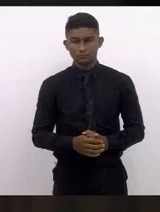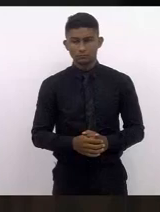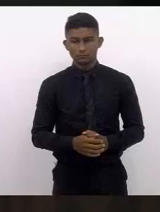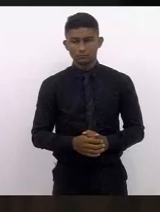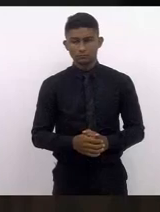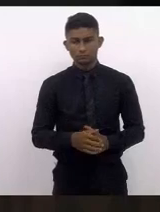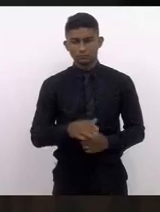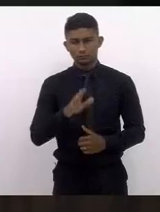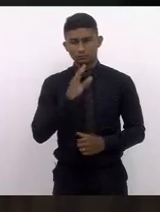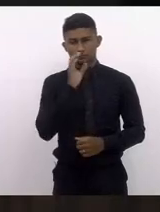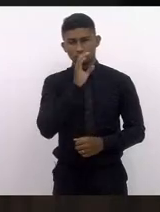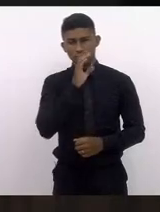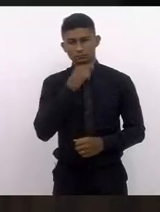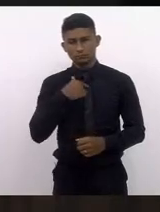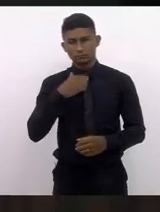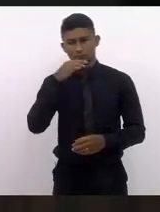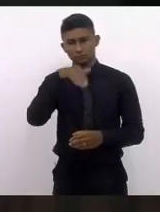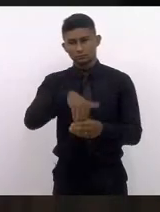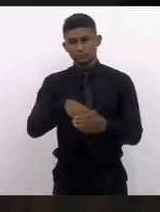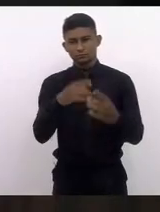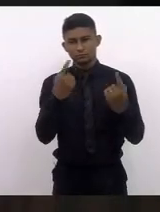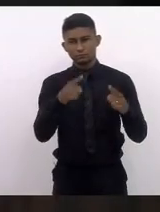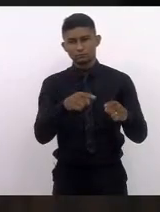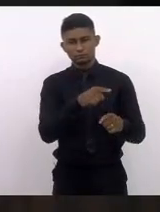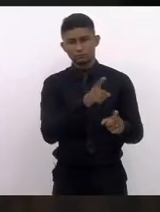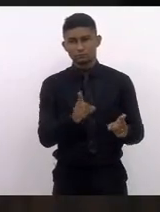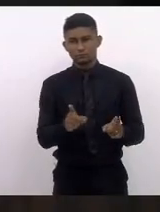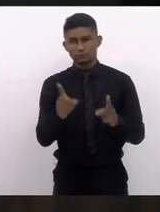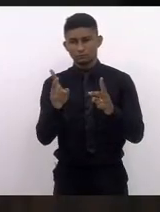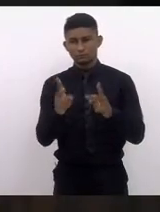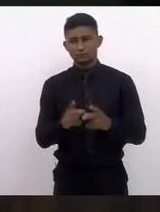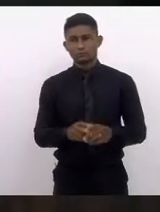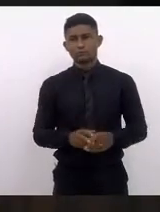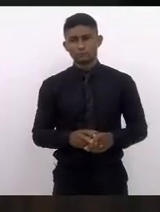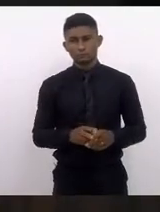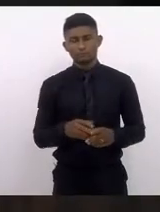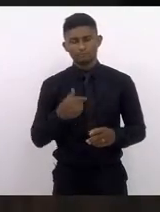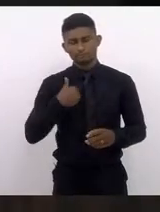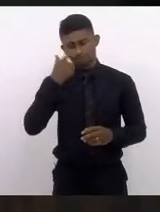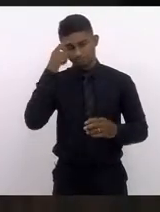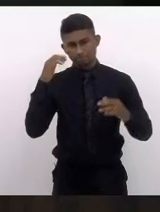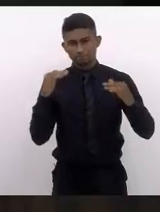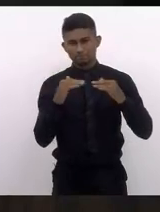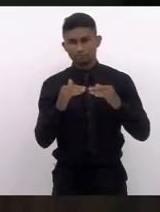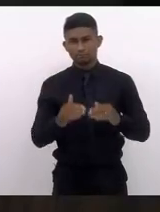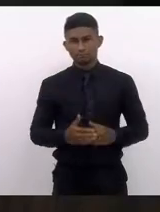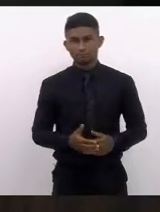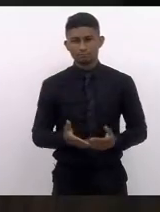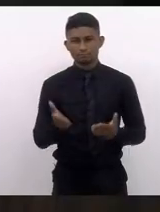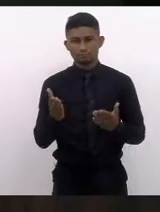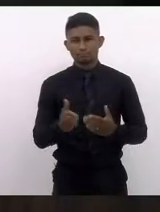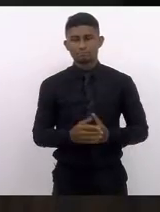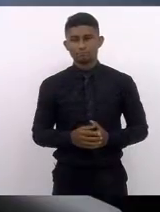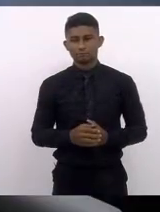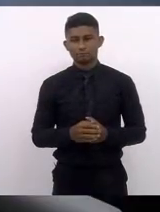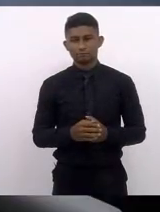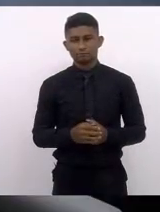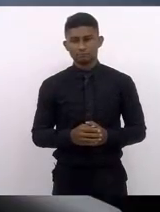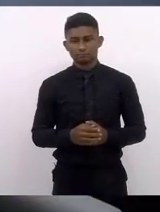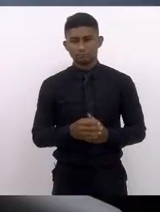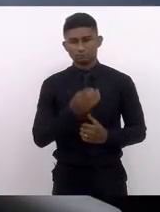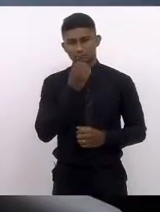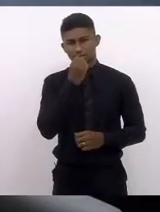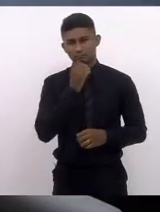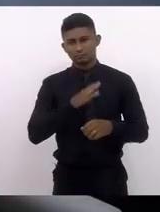só para passear observação também voltei quanto à venda ansiedade também concordo também grave o número deputada Martha Rocha por gentileza Boa